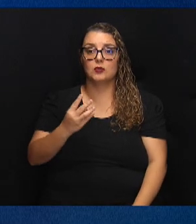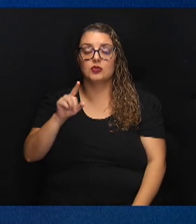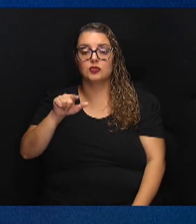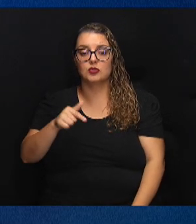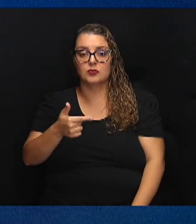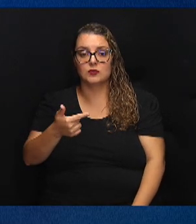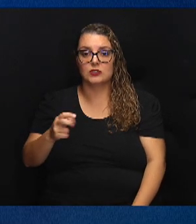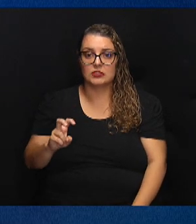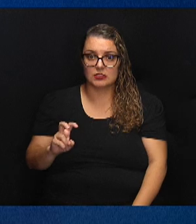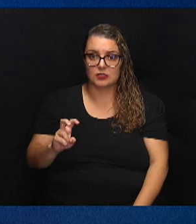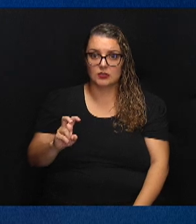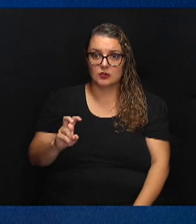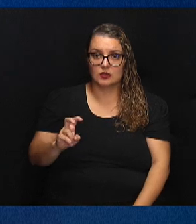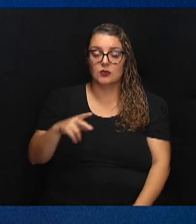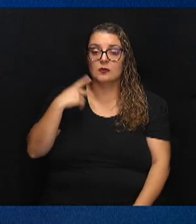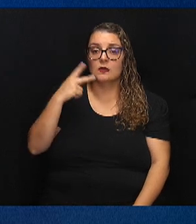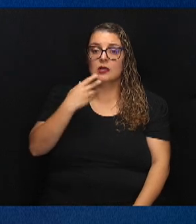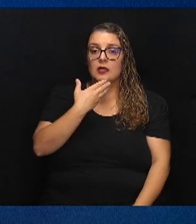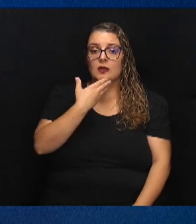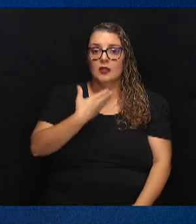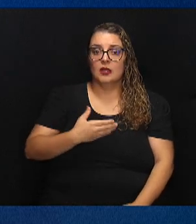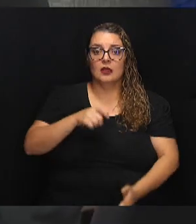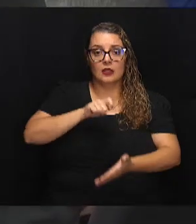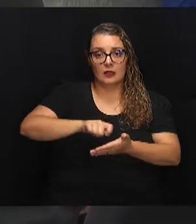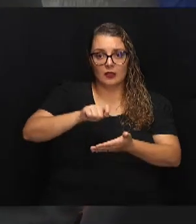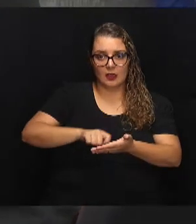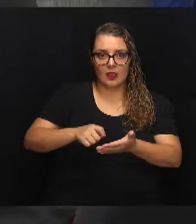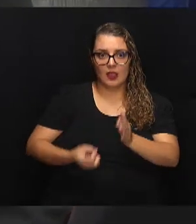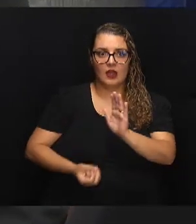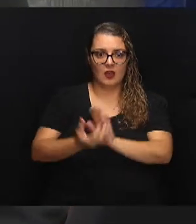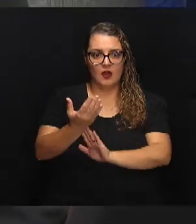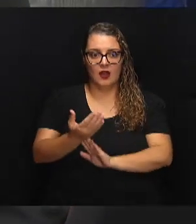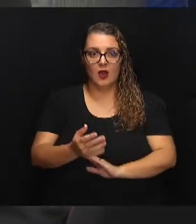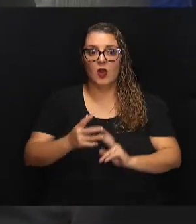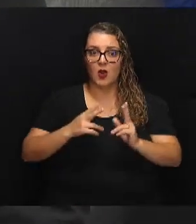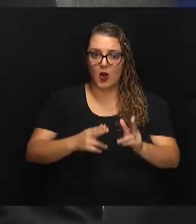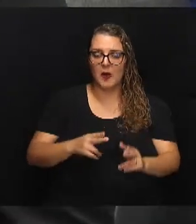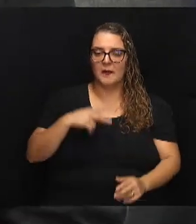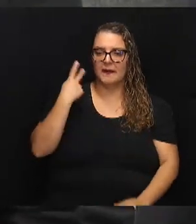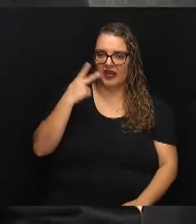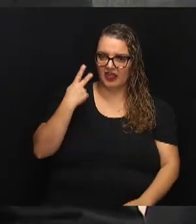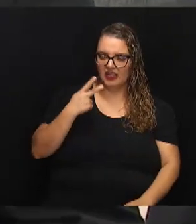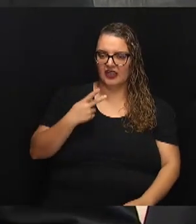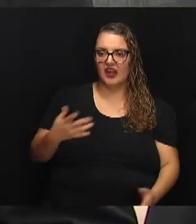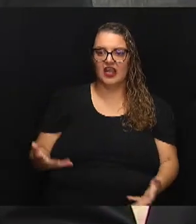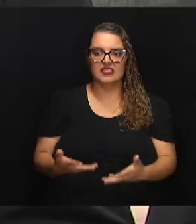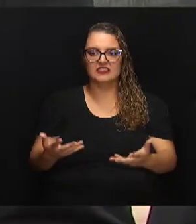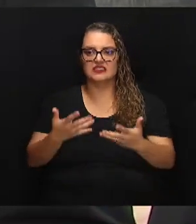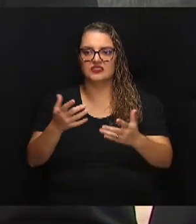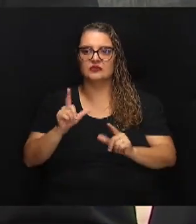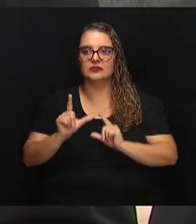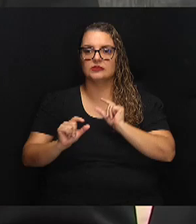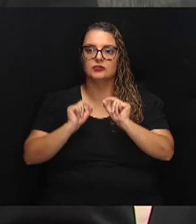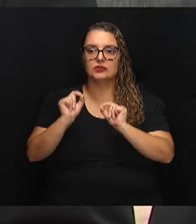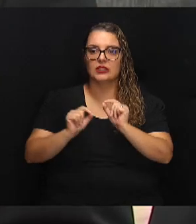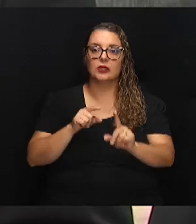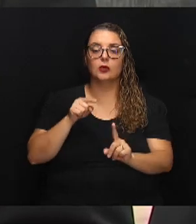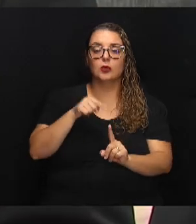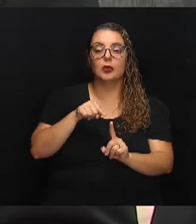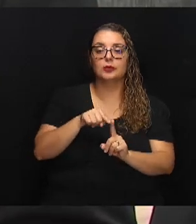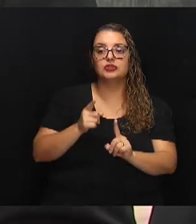de 2025 do vereador Carmo Luiz. De acordo com o parlamentar, a iniciativa tem o objetivo de garantir